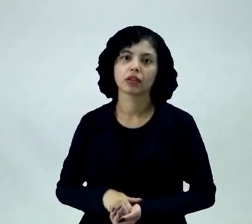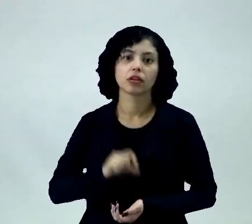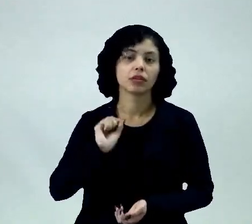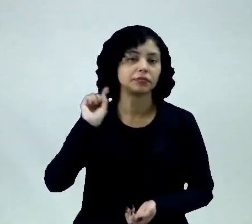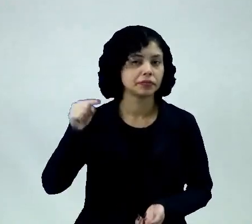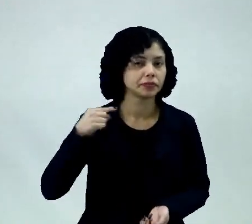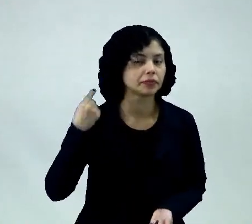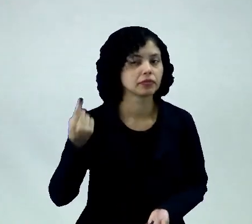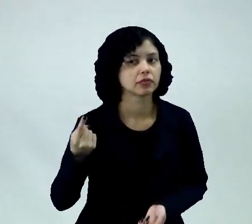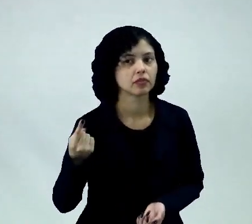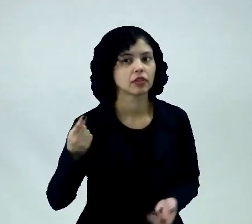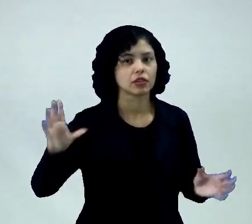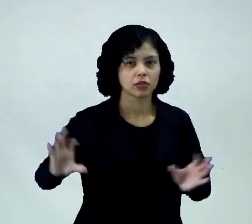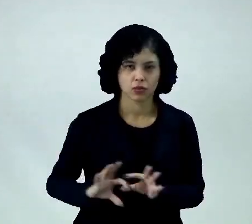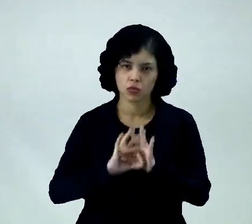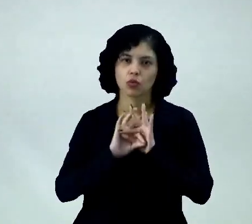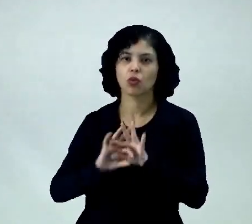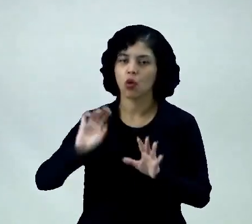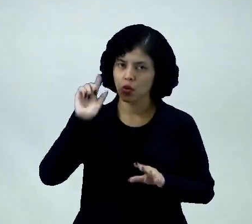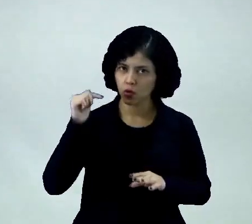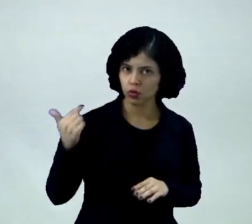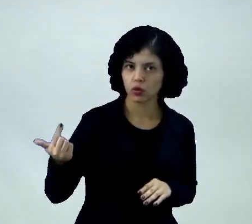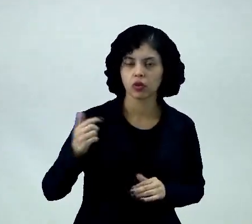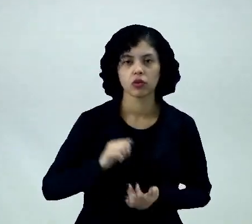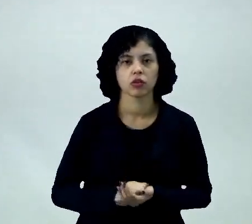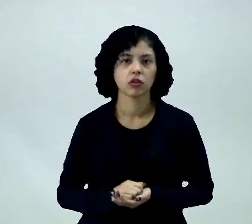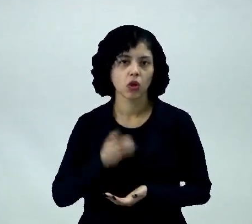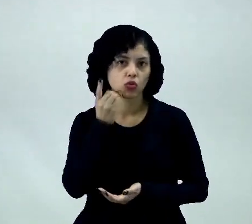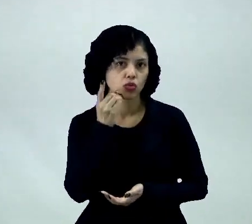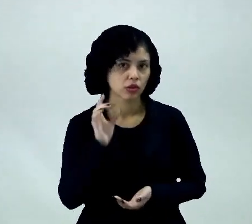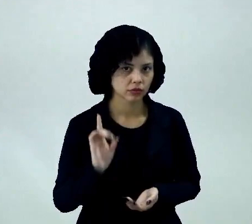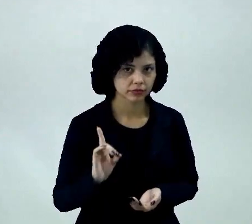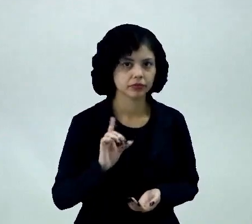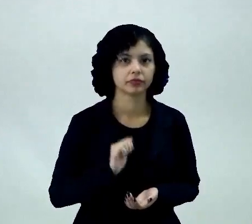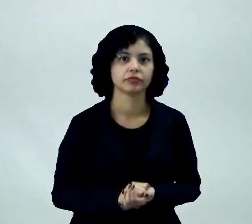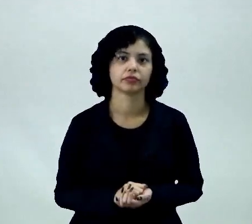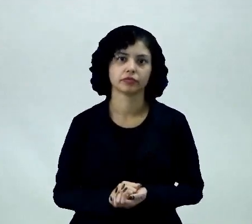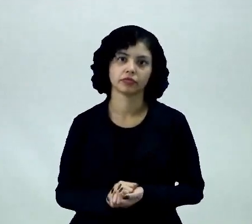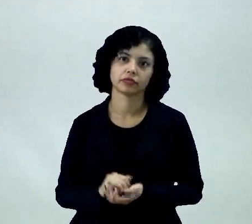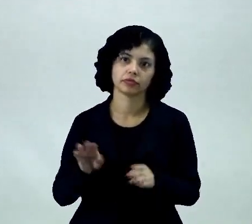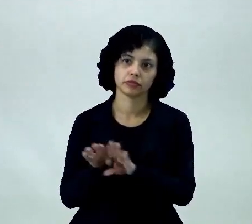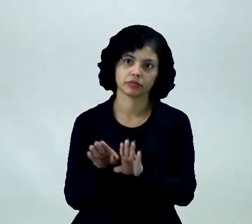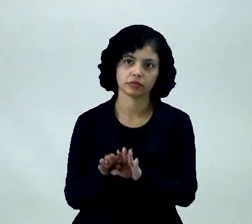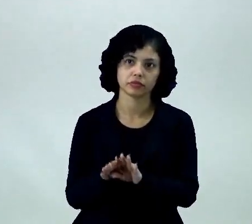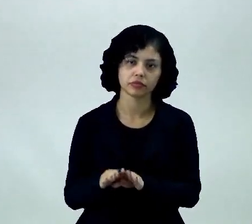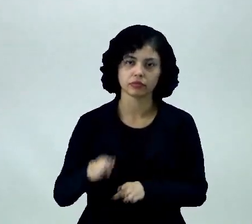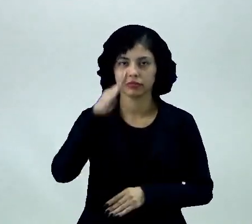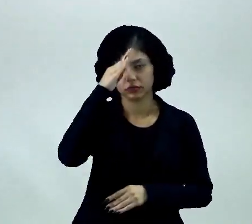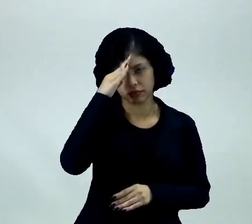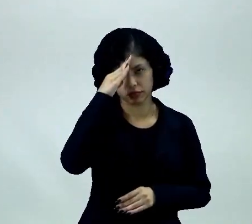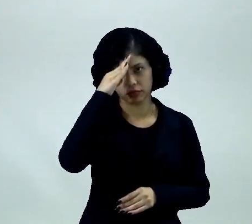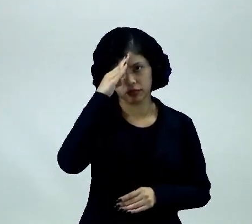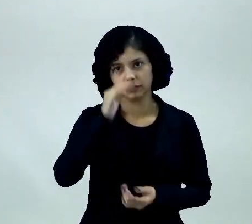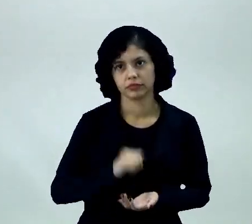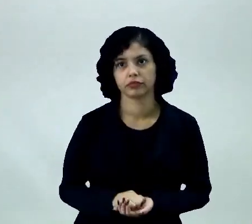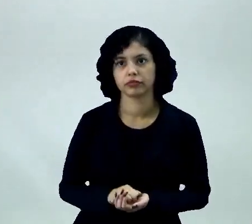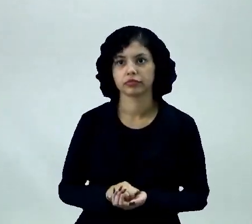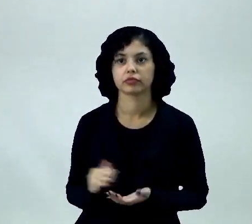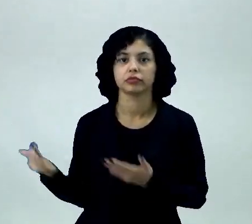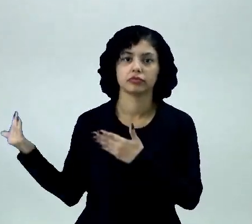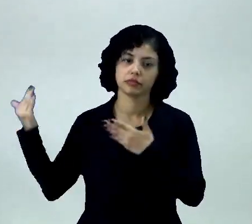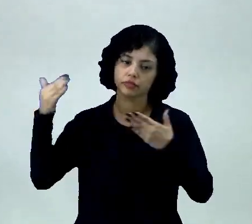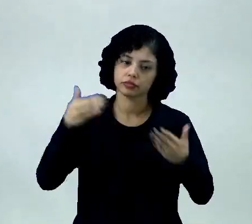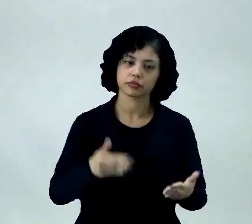aí depois, associado aí com a Operação Overlord, que é o dia D, acaba que o exército russo, o exército russo